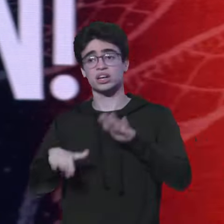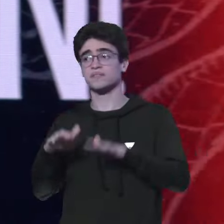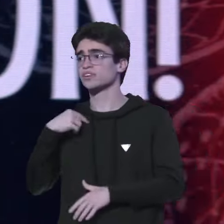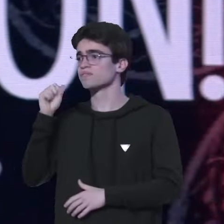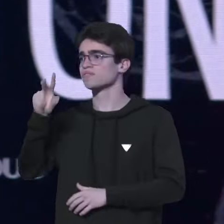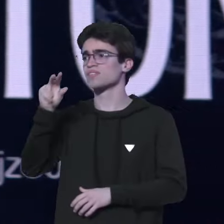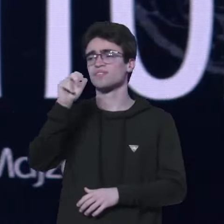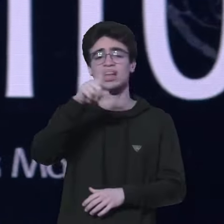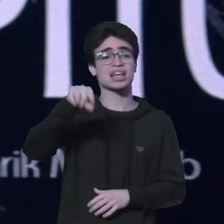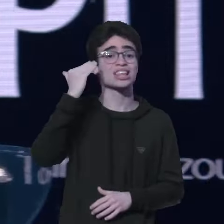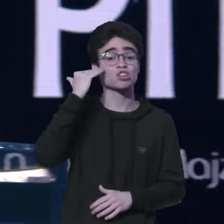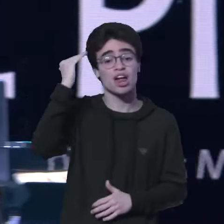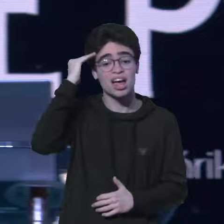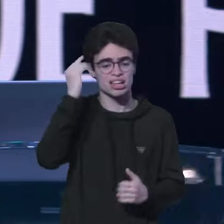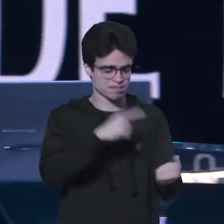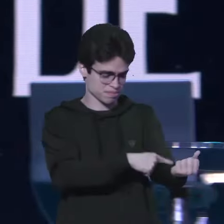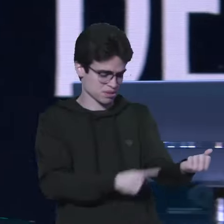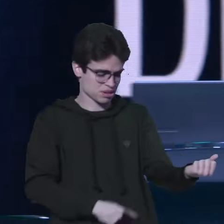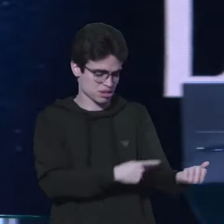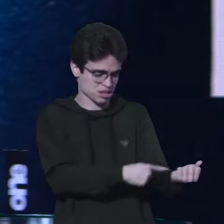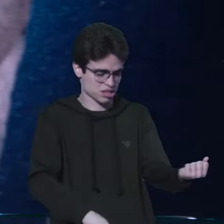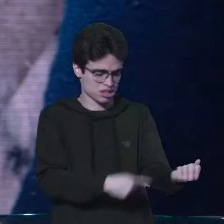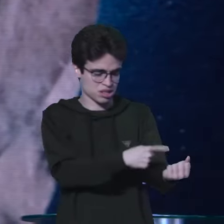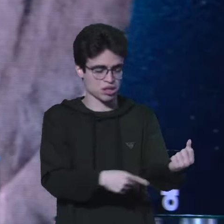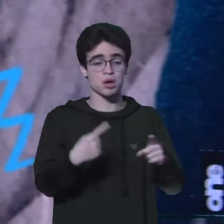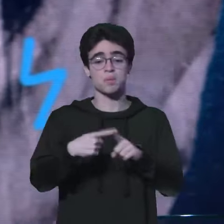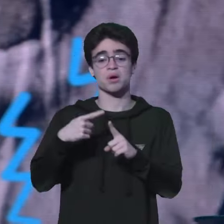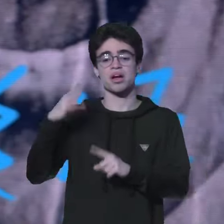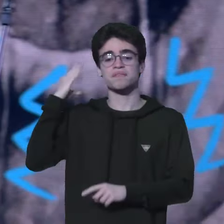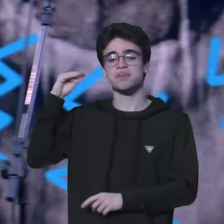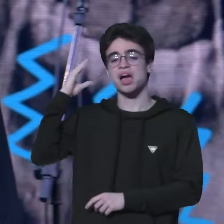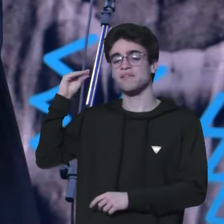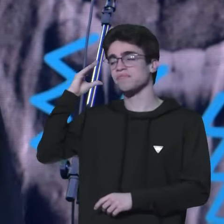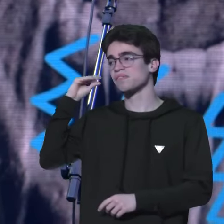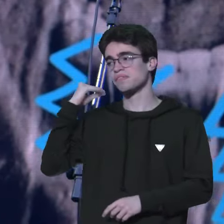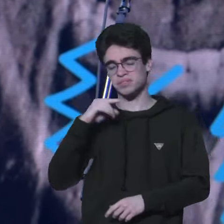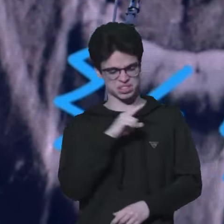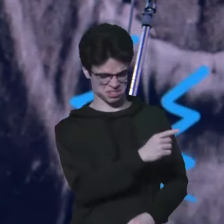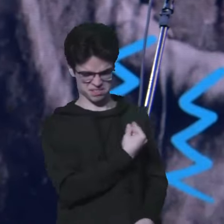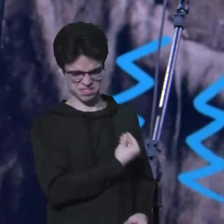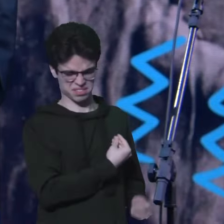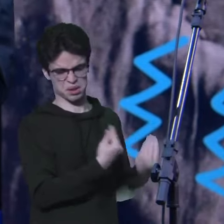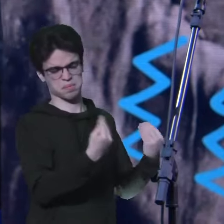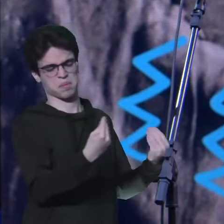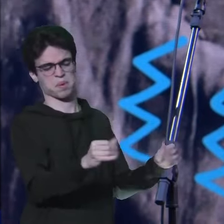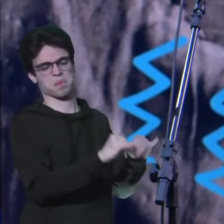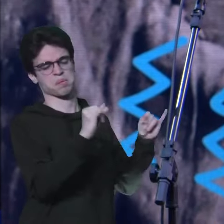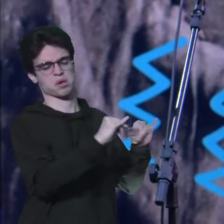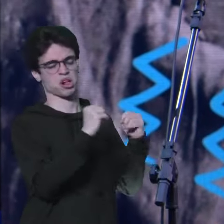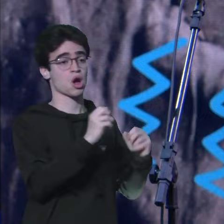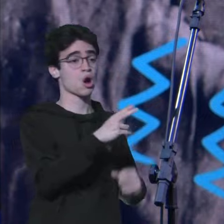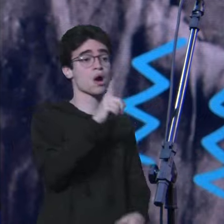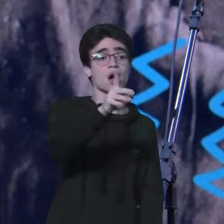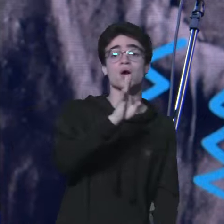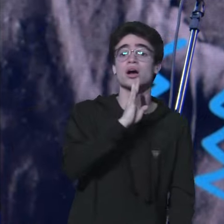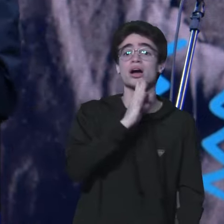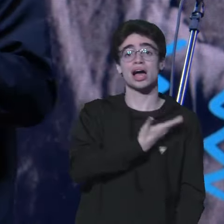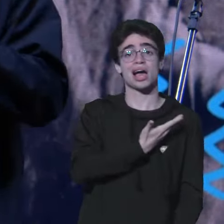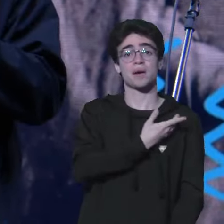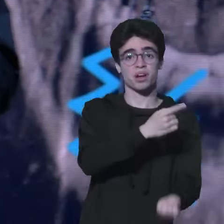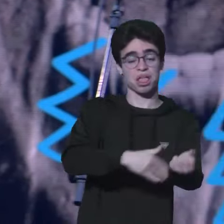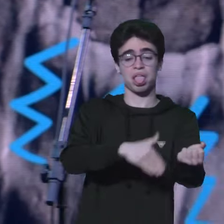se cortando porque ouviam vozes dizendo, sua vida não vale nada. Ou porque conheceu um amigo que se cortava e